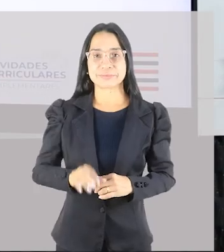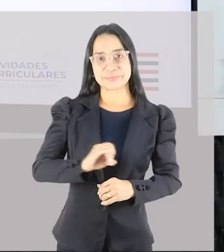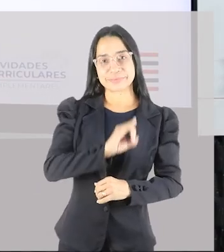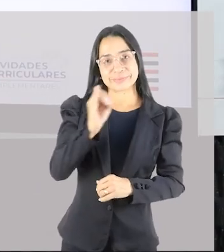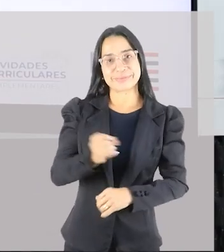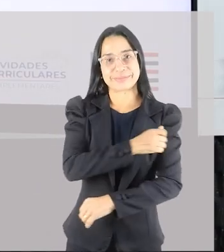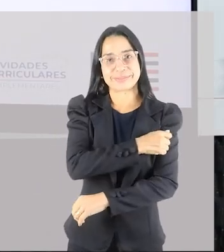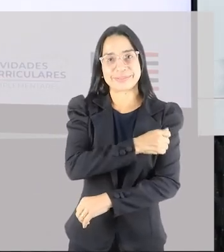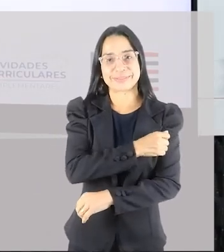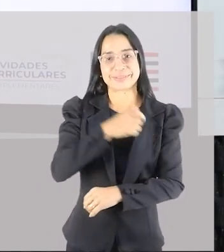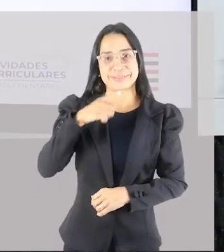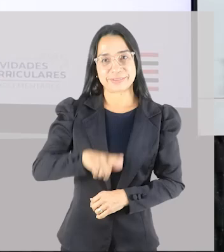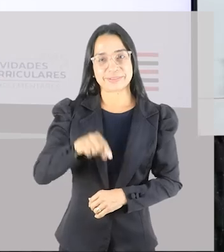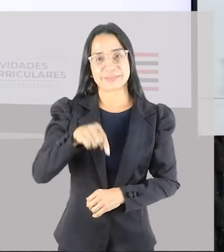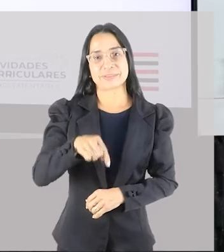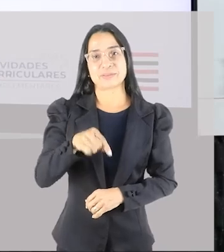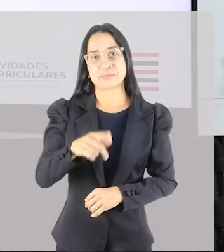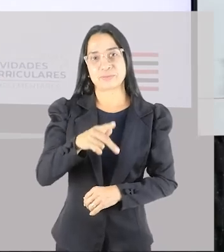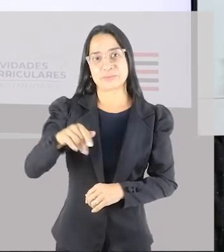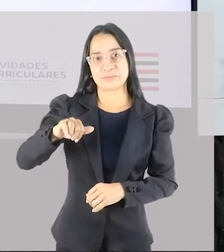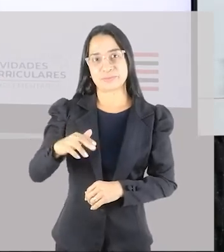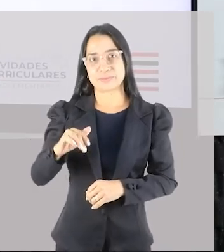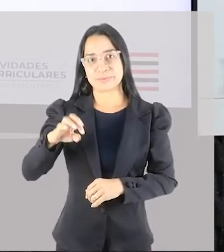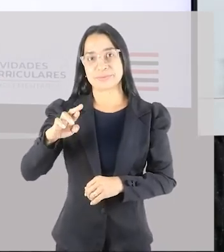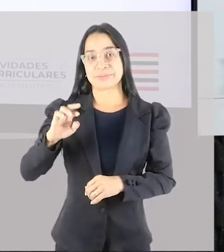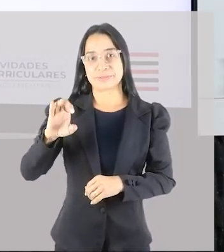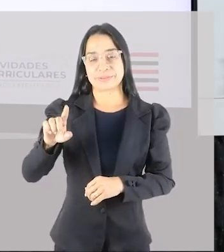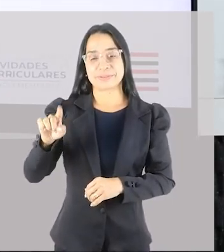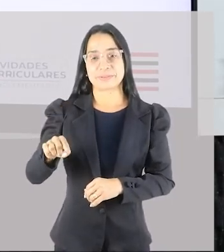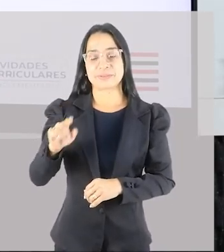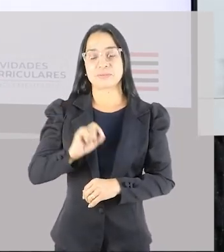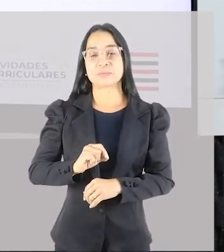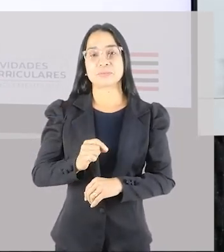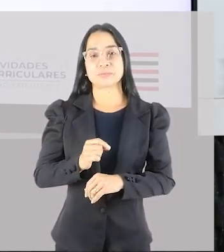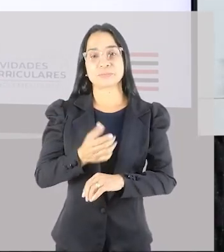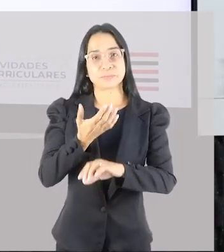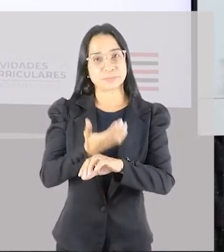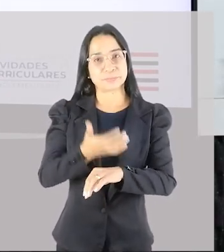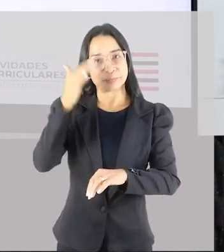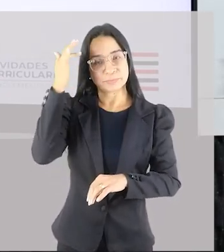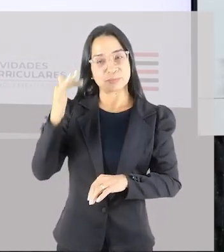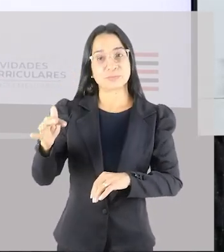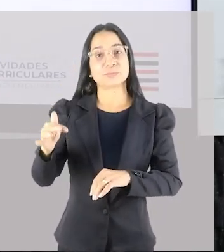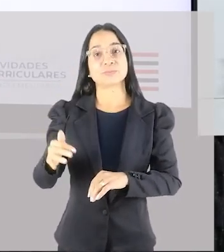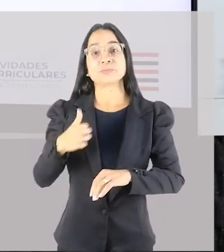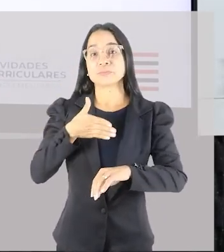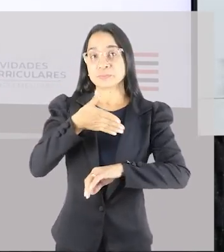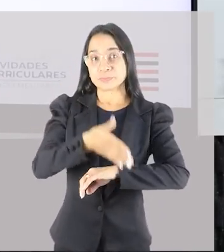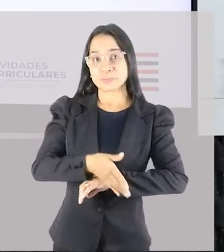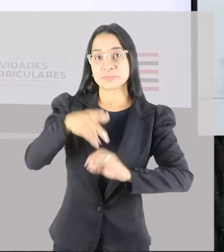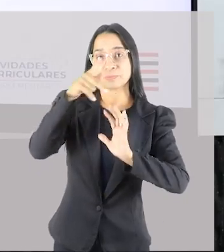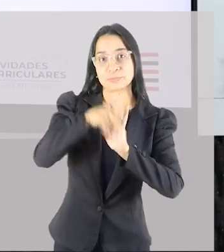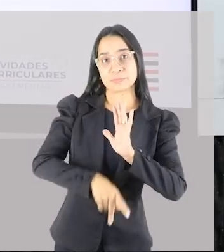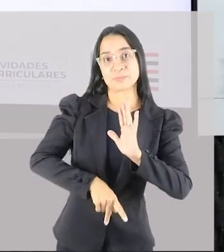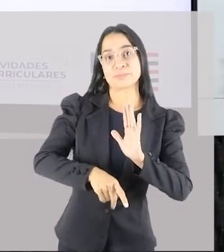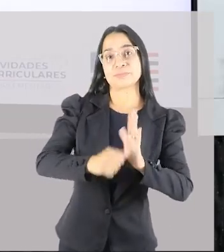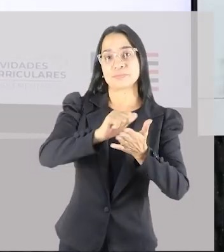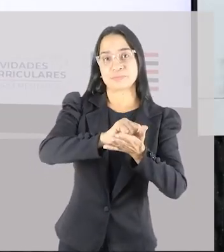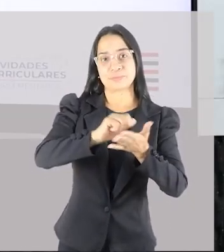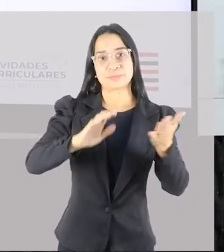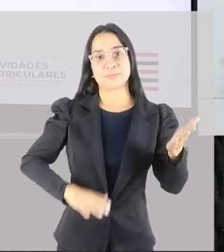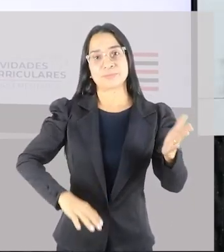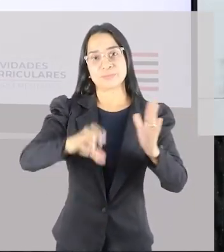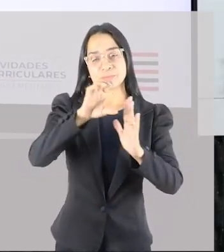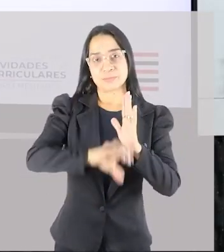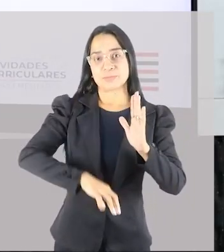fala meus queridos alunos mais uma vez aqui com vocês professor André Luiz participando desse projeto aqui das atividades curriculares complementares um